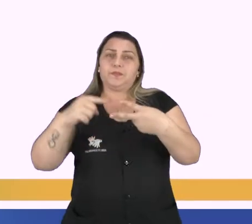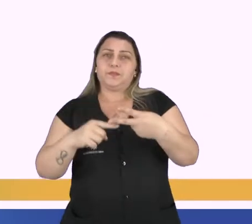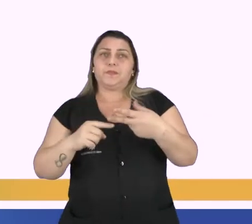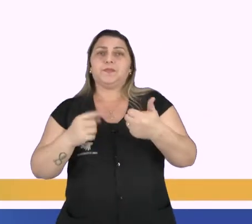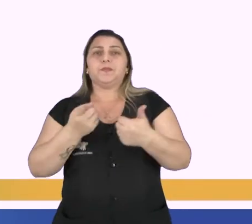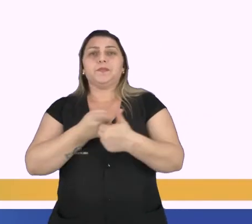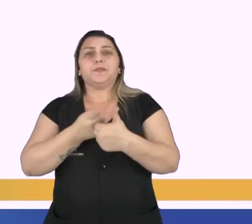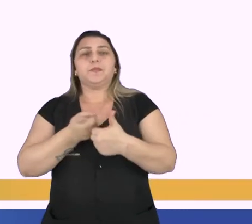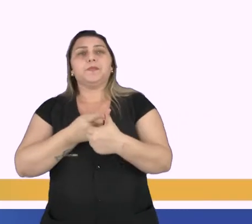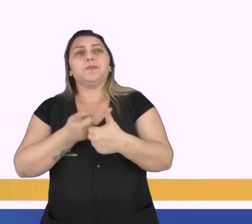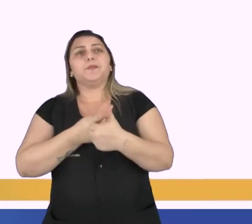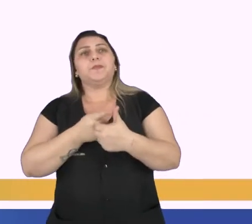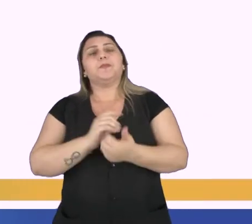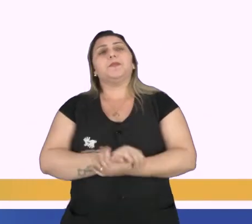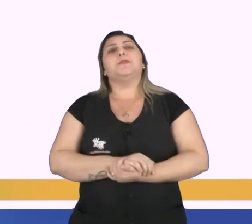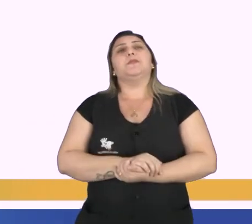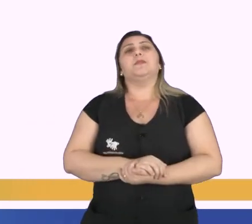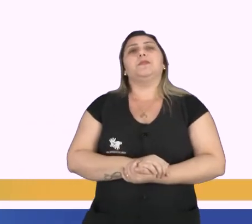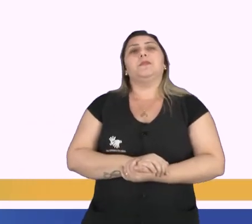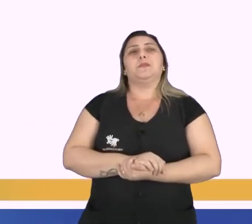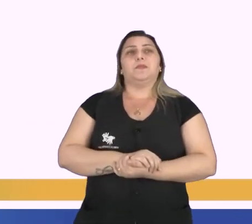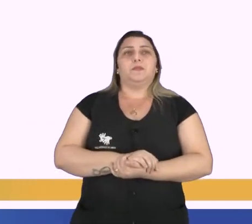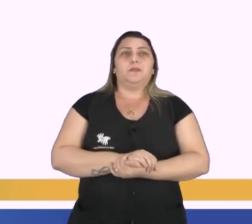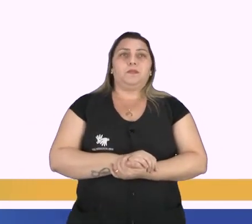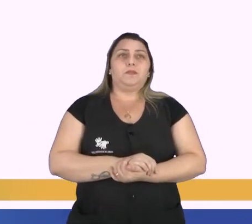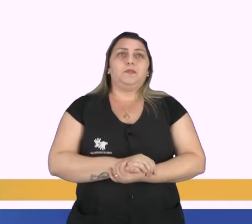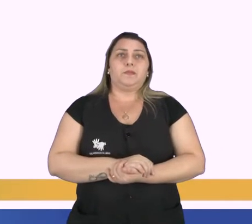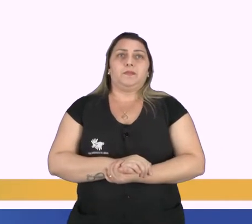Vamos comentar bem específico cada uma.